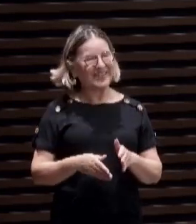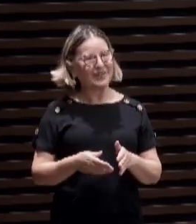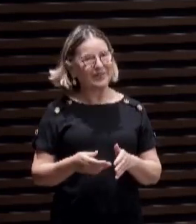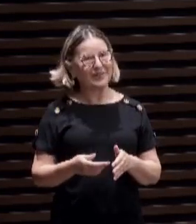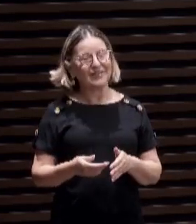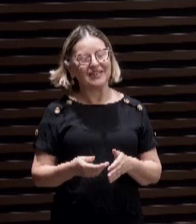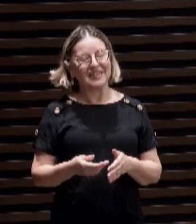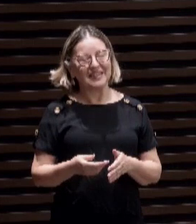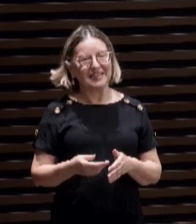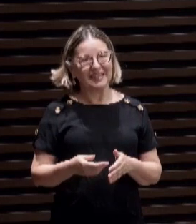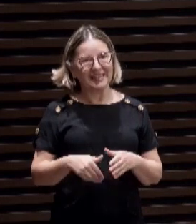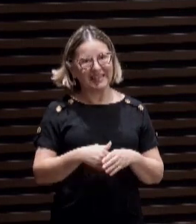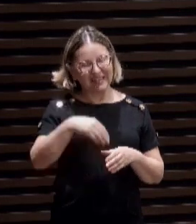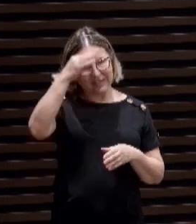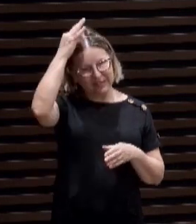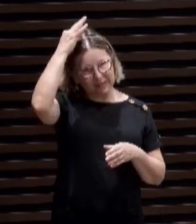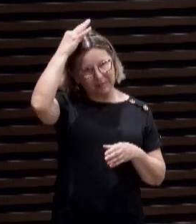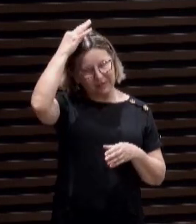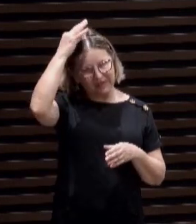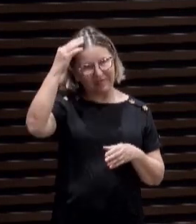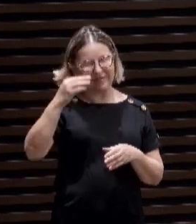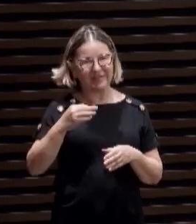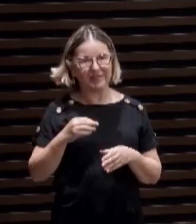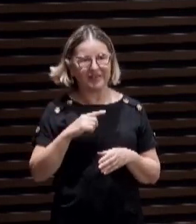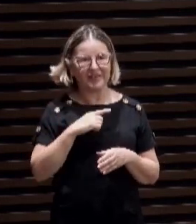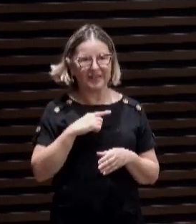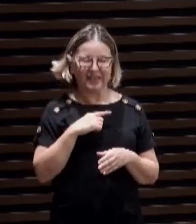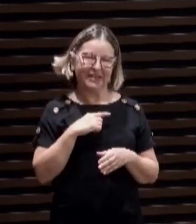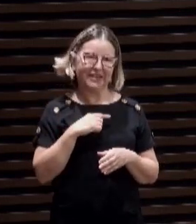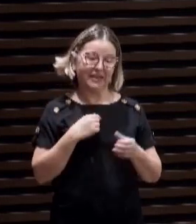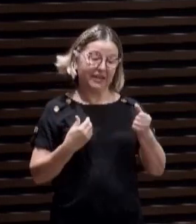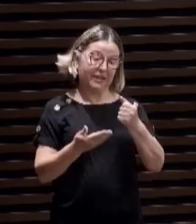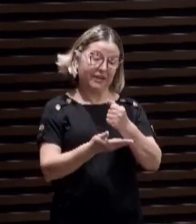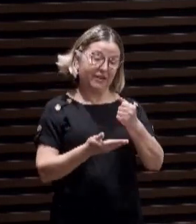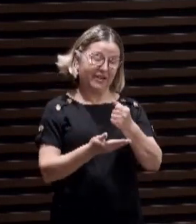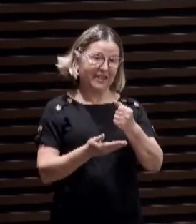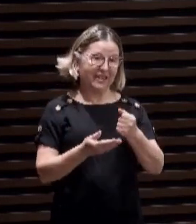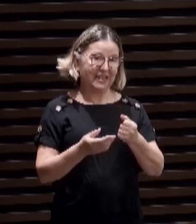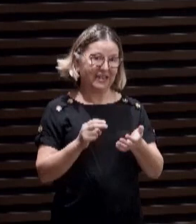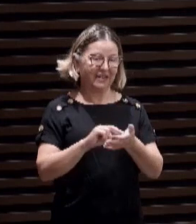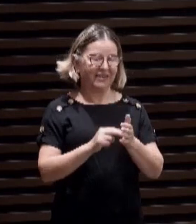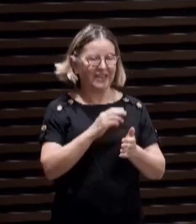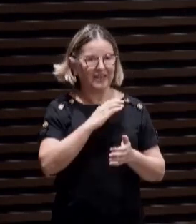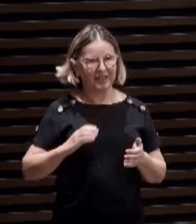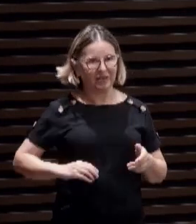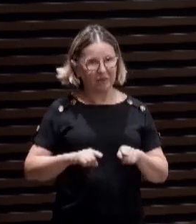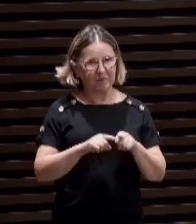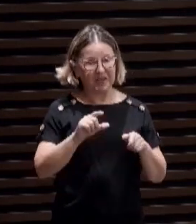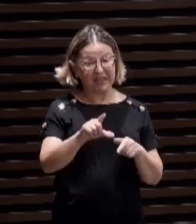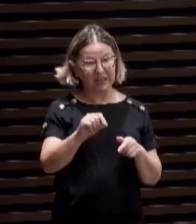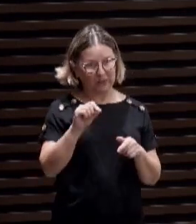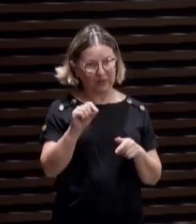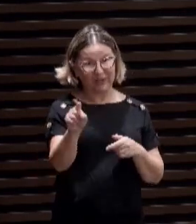vida estabelecida sobre o verdadeiro fundamento que é Cristo. Porém, as escolhas que fazemos